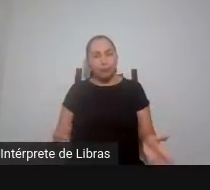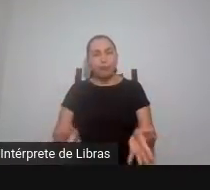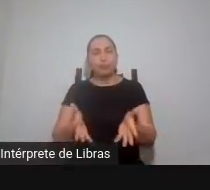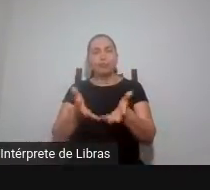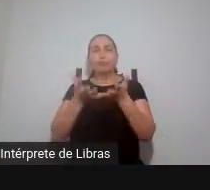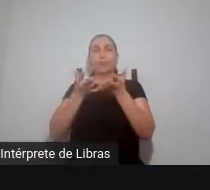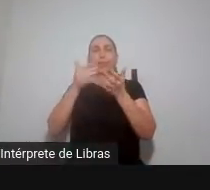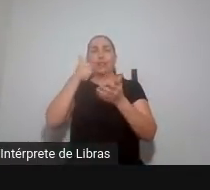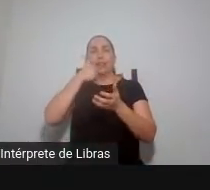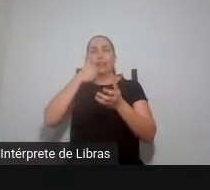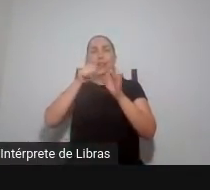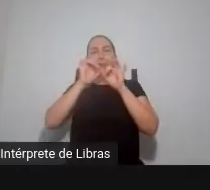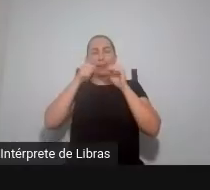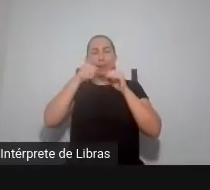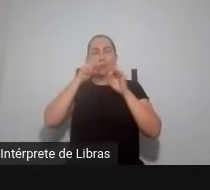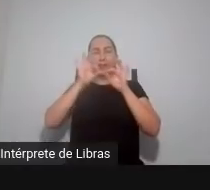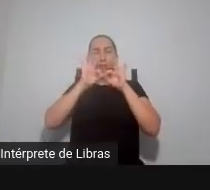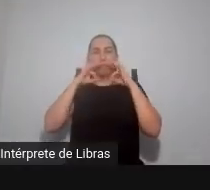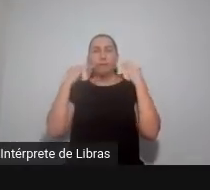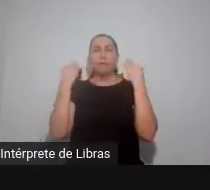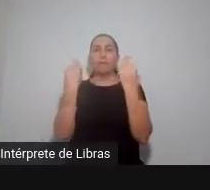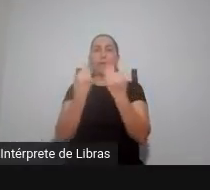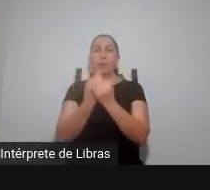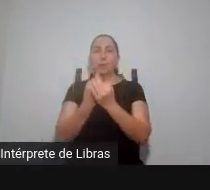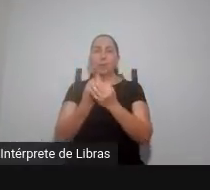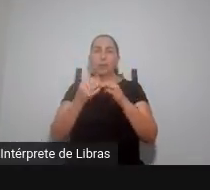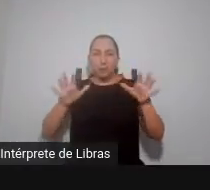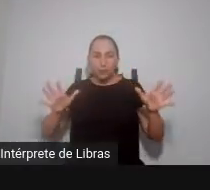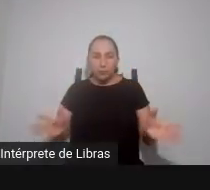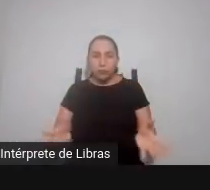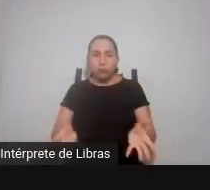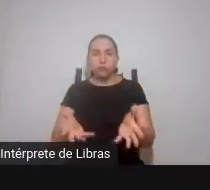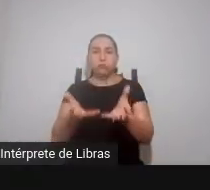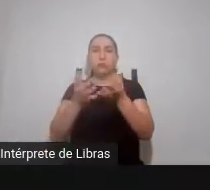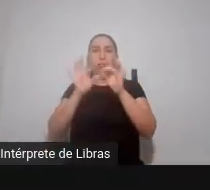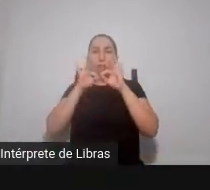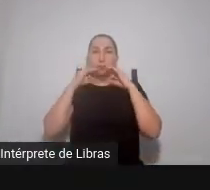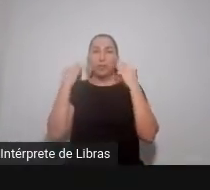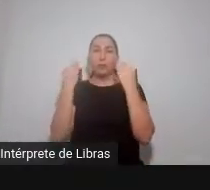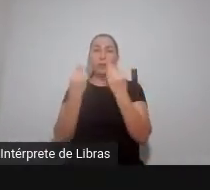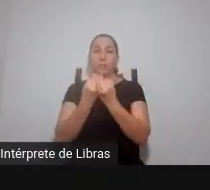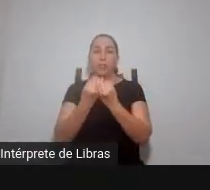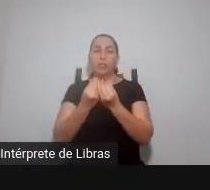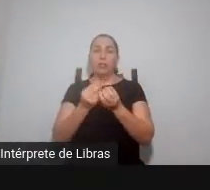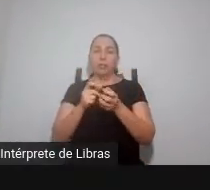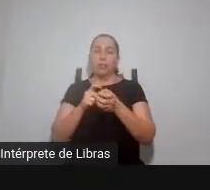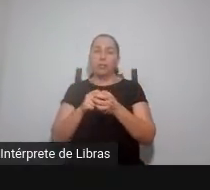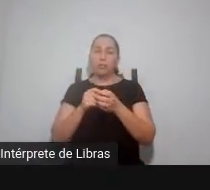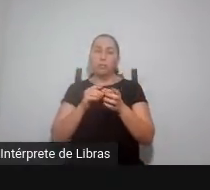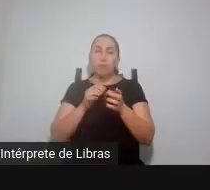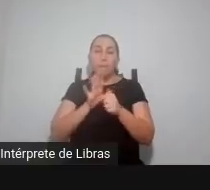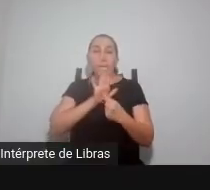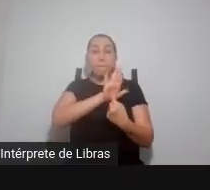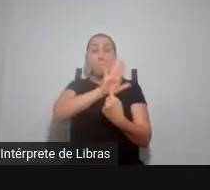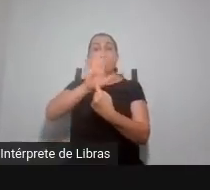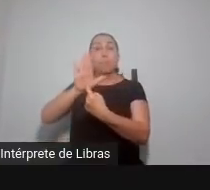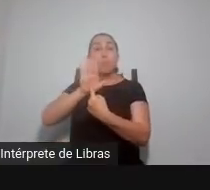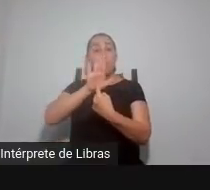abraçar e, ao mesmo tempo, ampliar. Abraçar o que eles nos trazem e ampliar possibilidades para eles pensarem